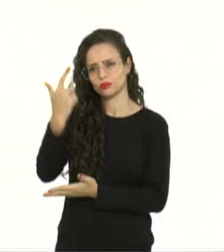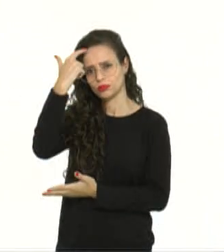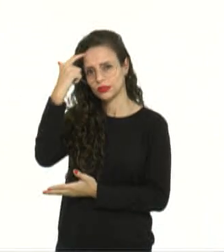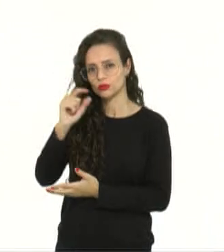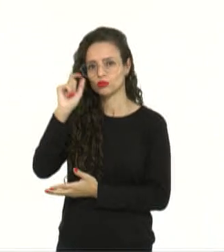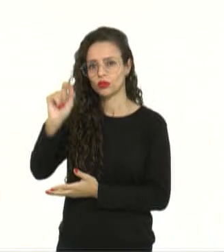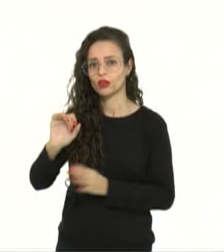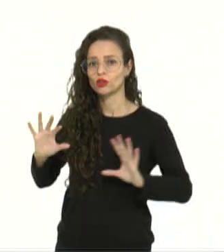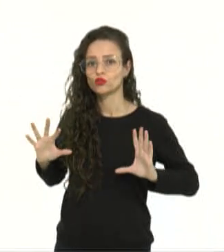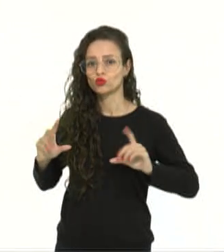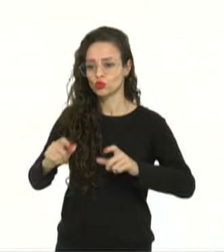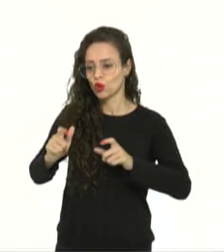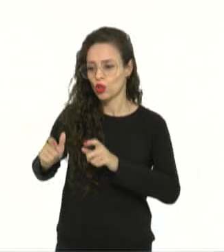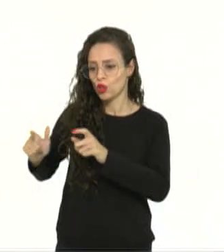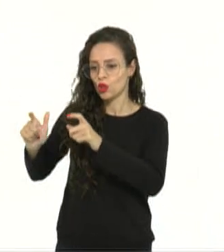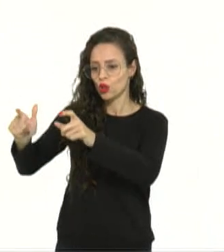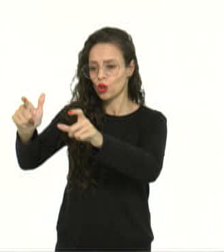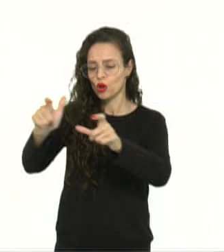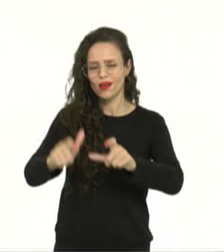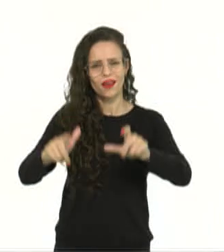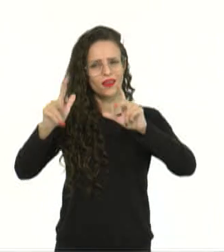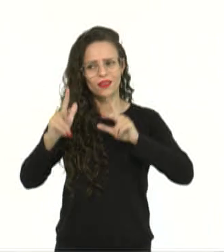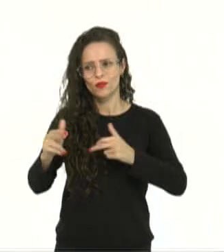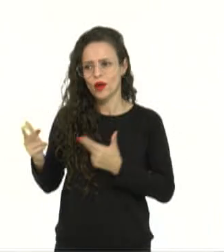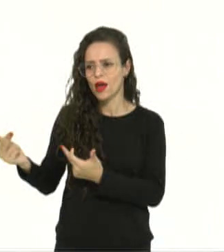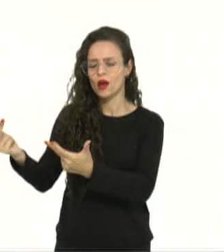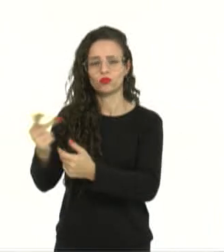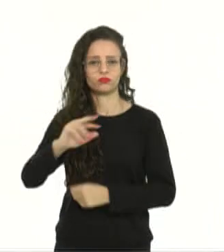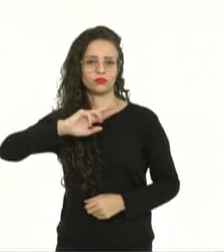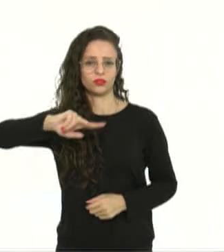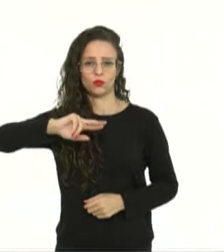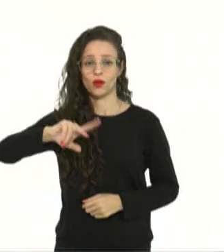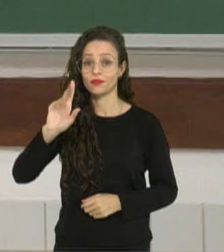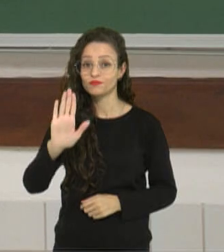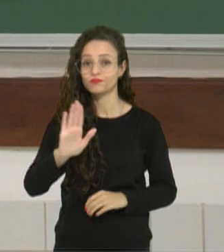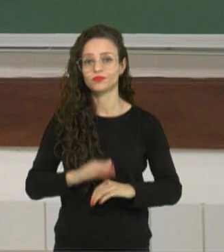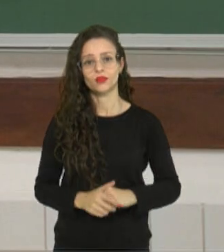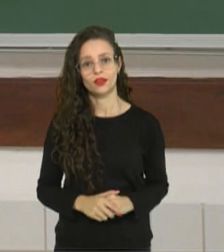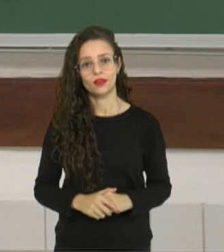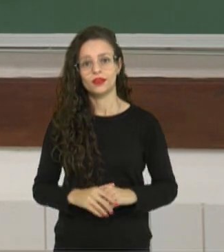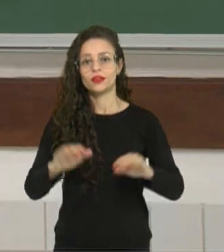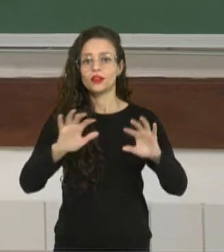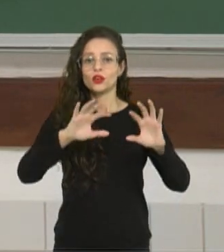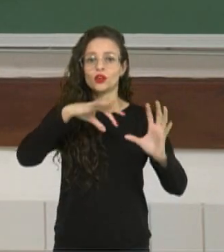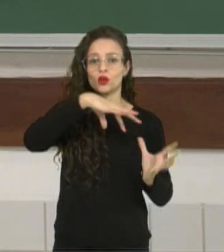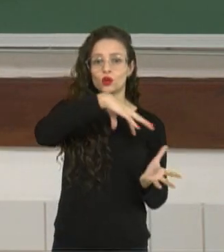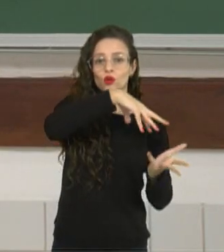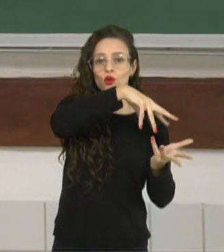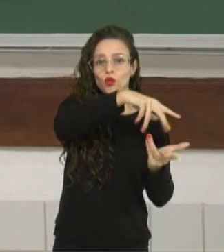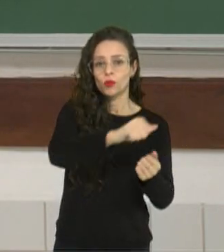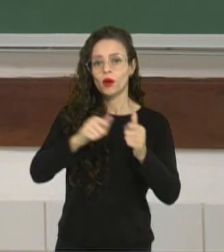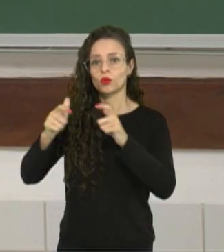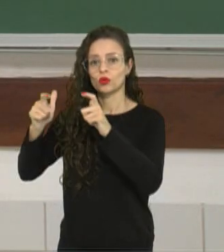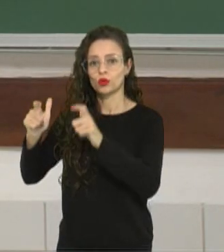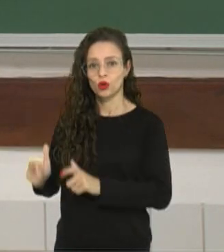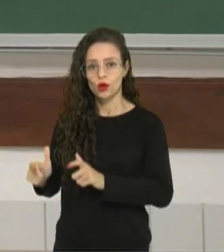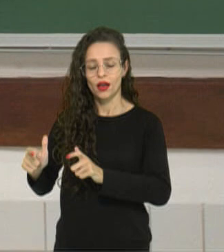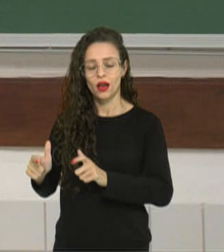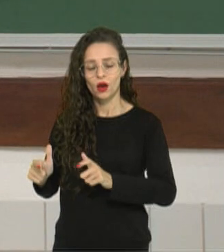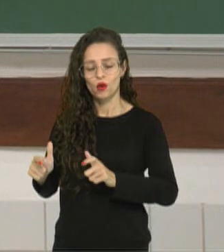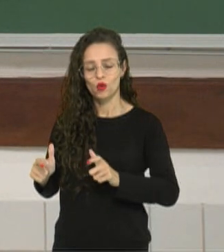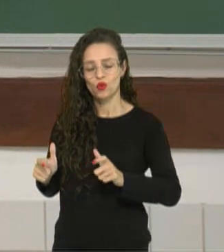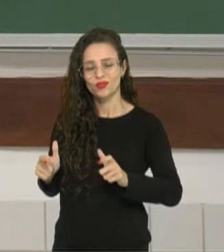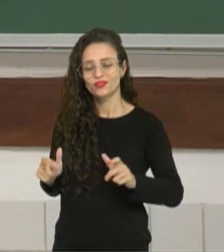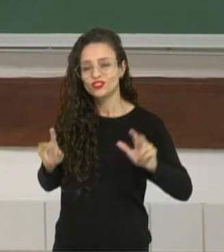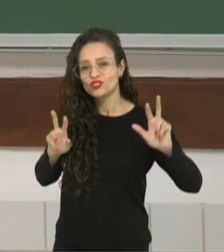as formas de localidade sejam substantivamente homogêneas. Quer dizer, a gente tem global e local se definindo mutuamente o